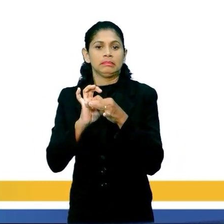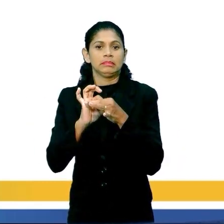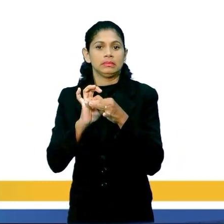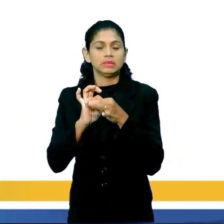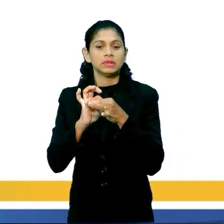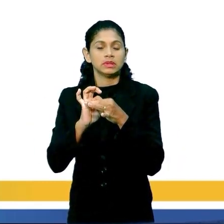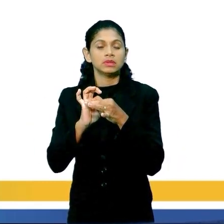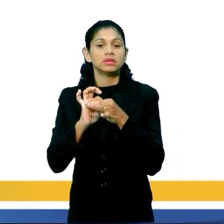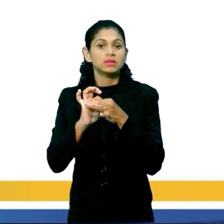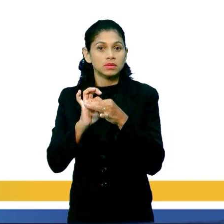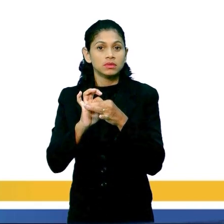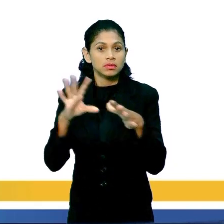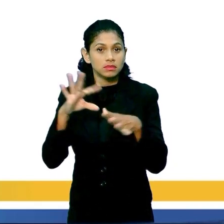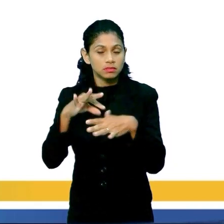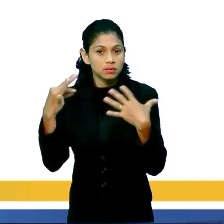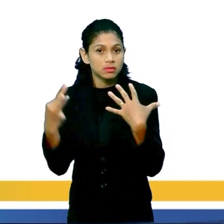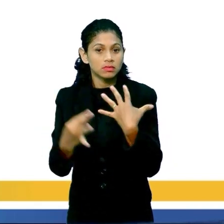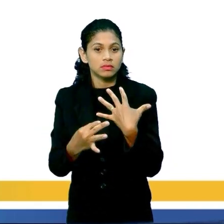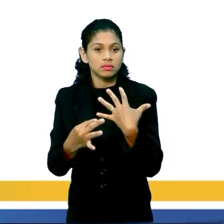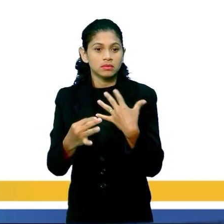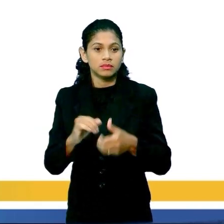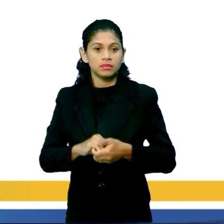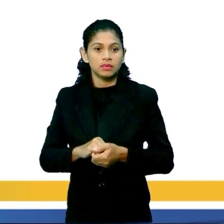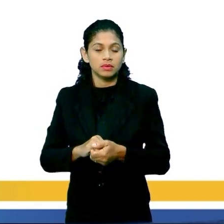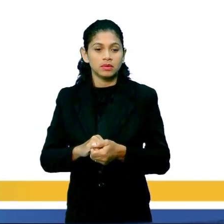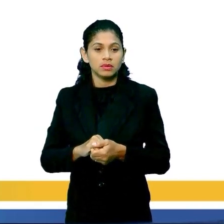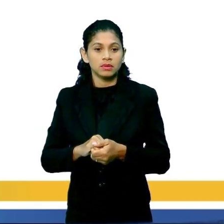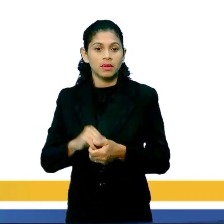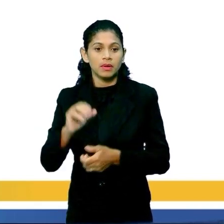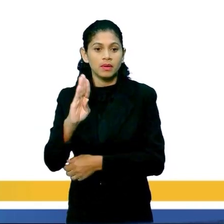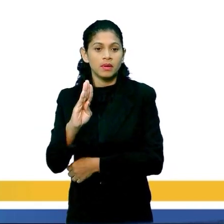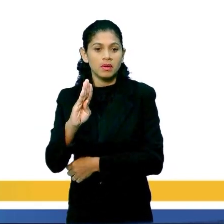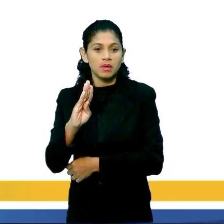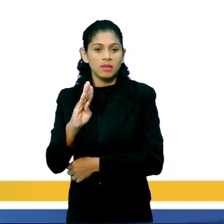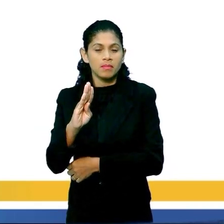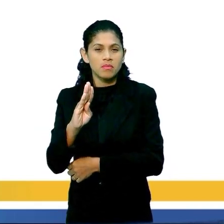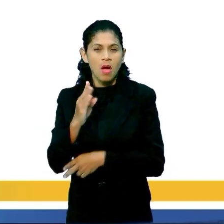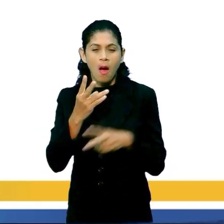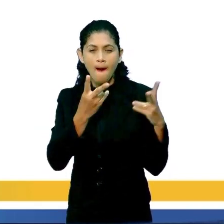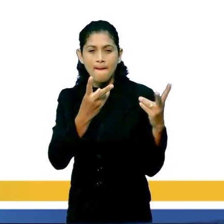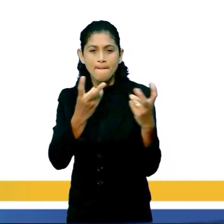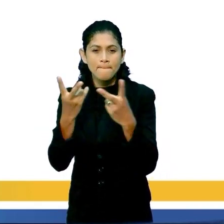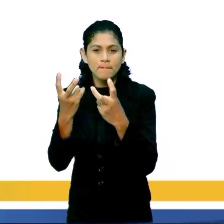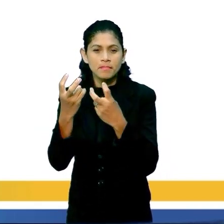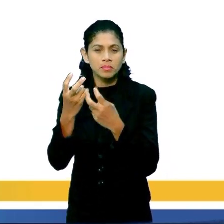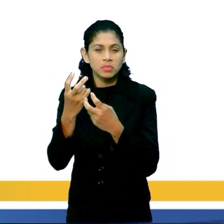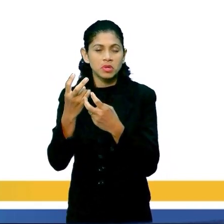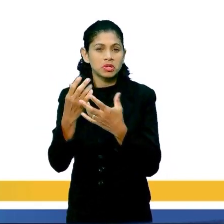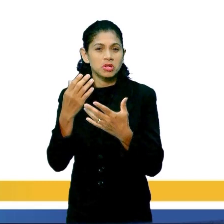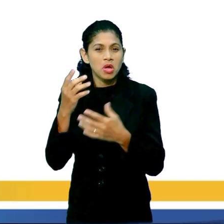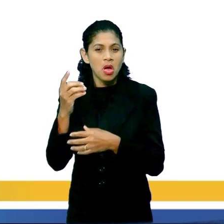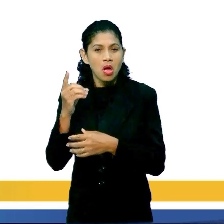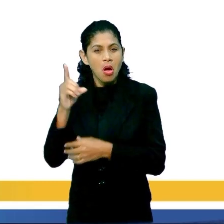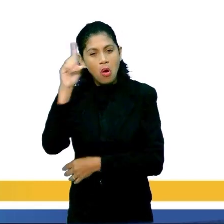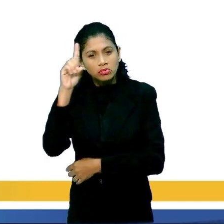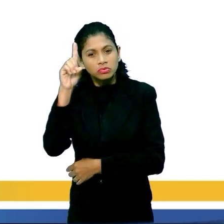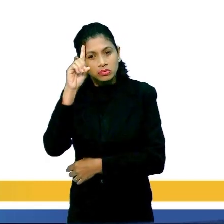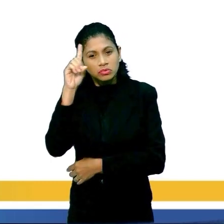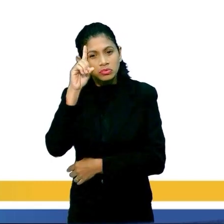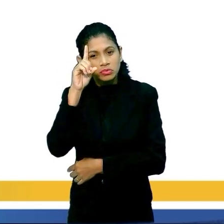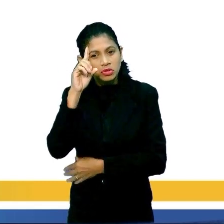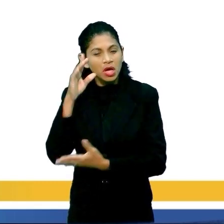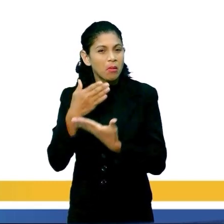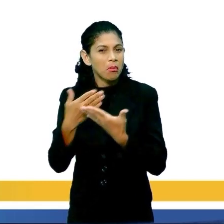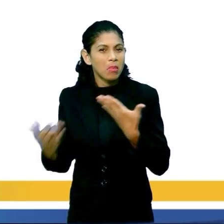percebeu que essa rotina começara a perder interesse foi isso não né galera notou a dependência que tiha desenvolvido a essa